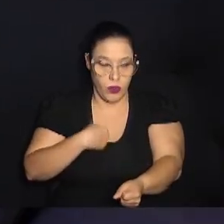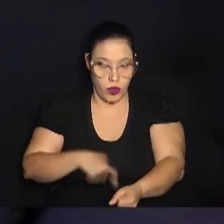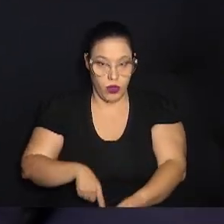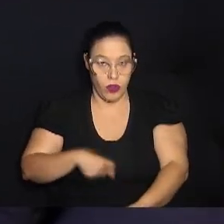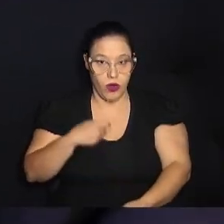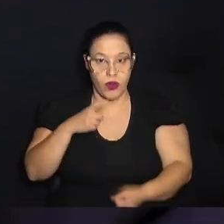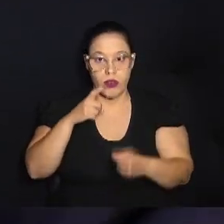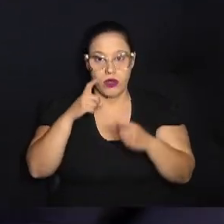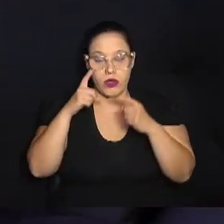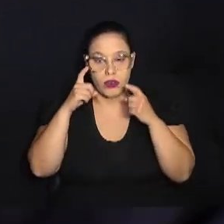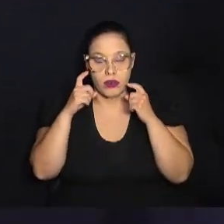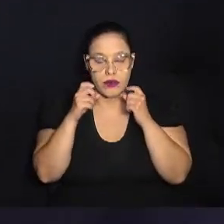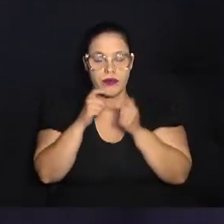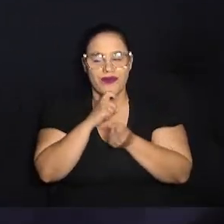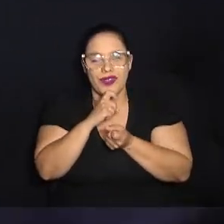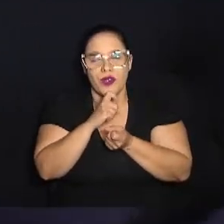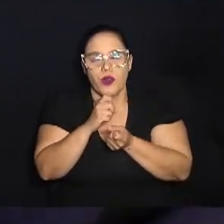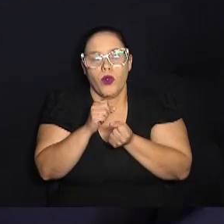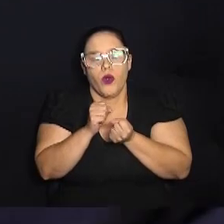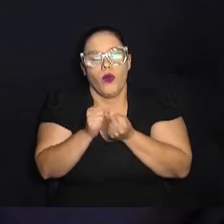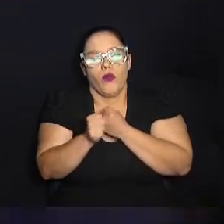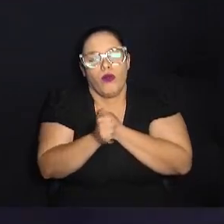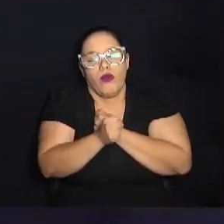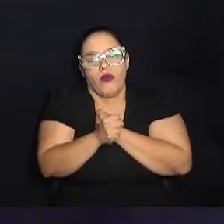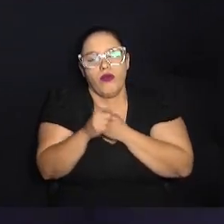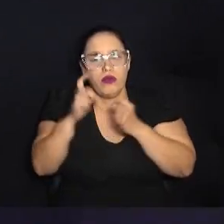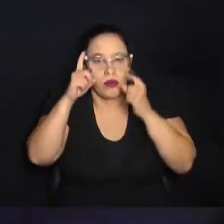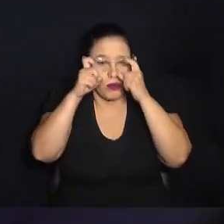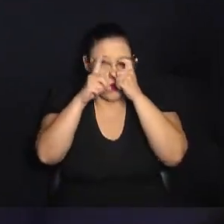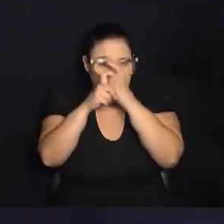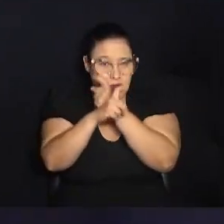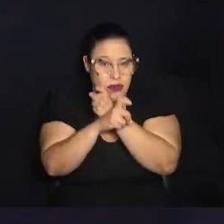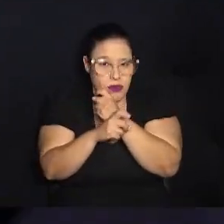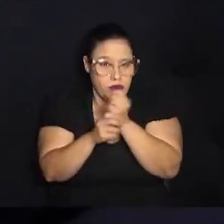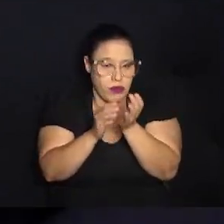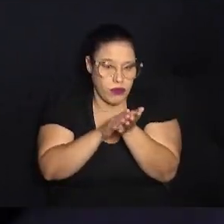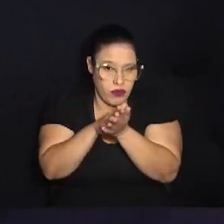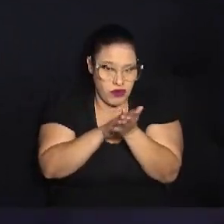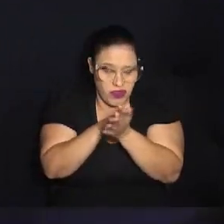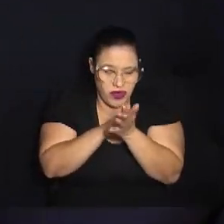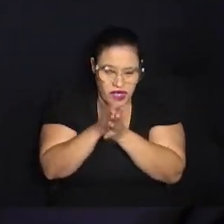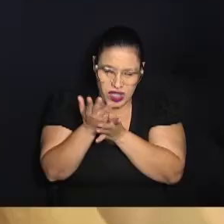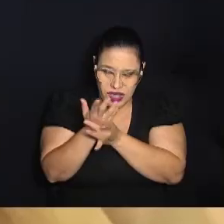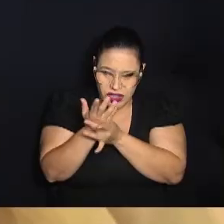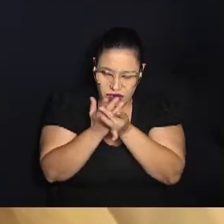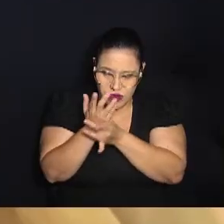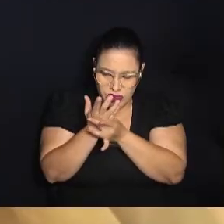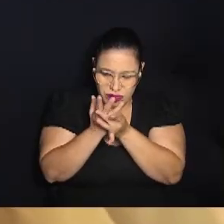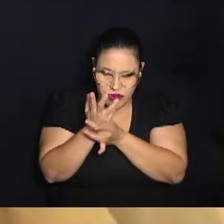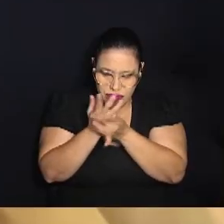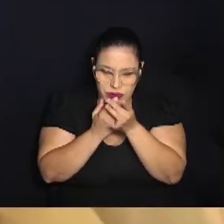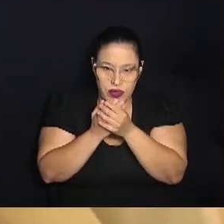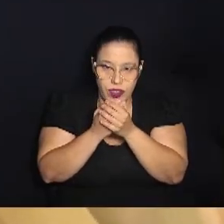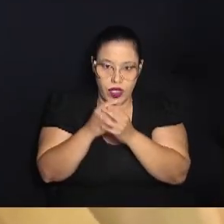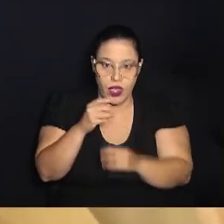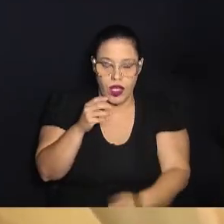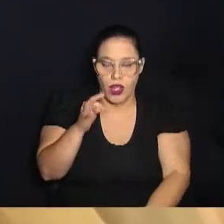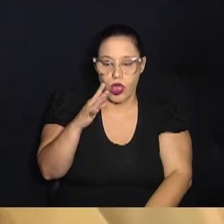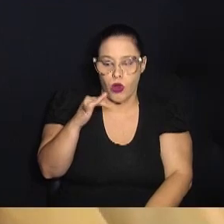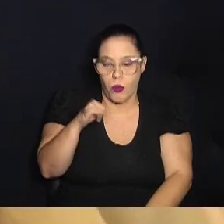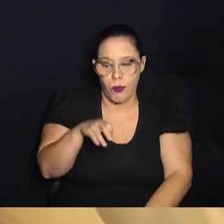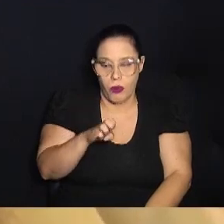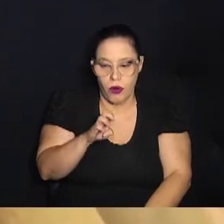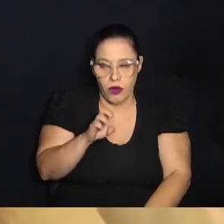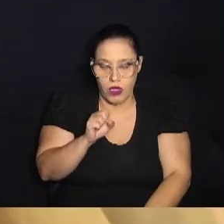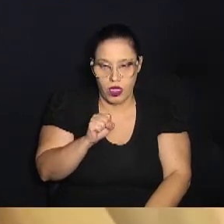Esse paciente no frio, que o vaso está mais estreito, vai ter mais dificuldade de chegar o sangue na extremidade. Então, aumenta a chance de trombose desse